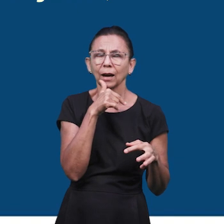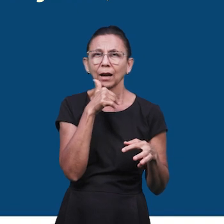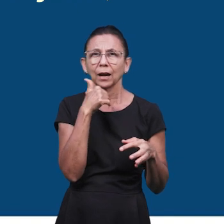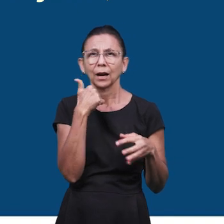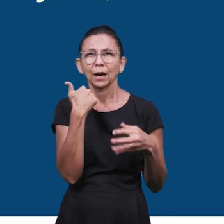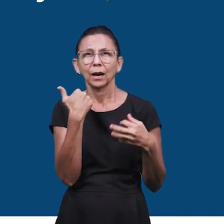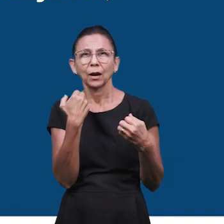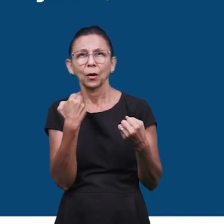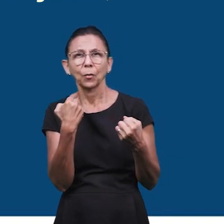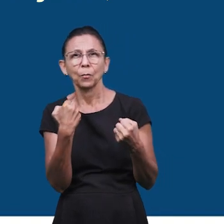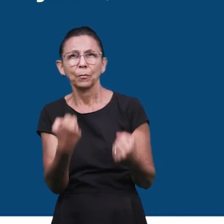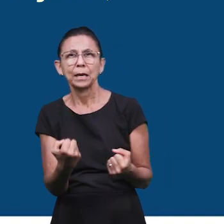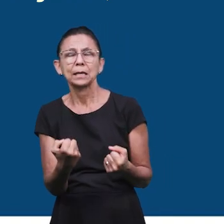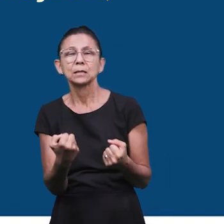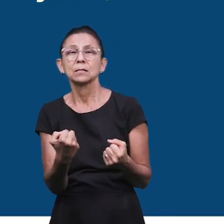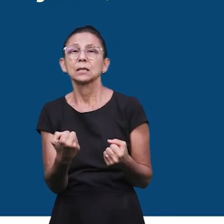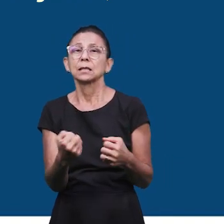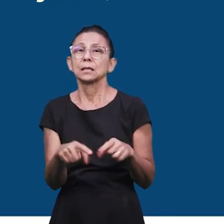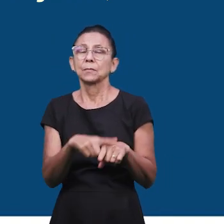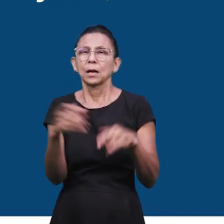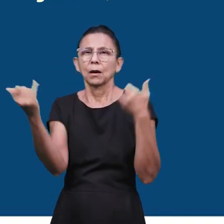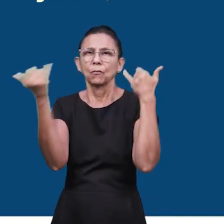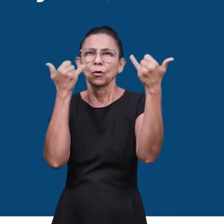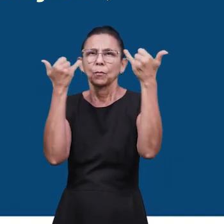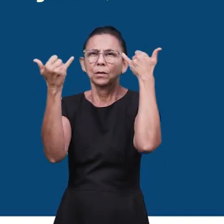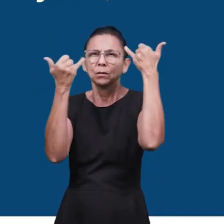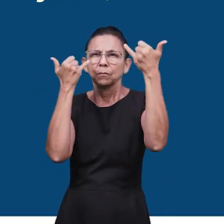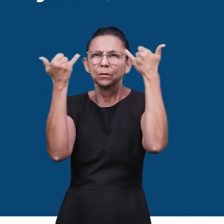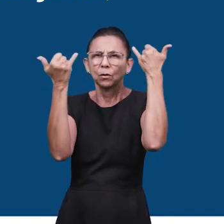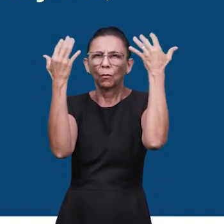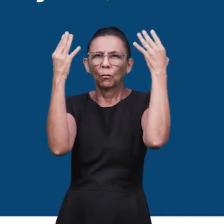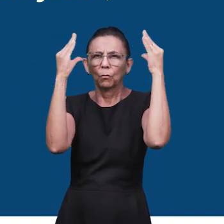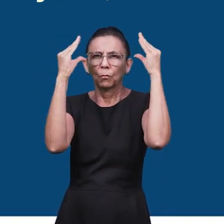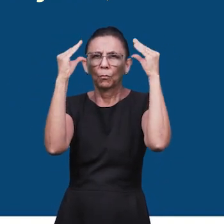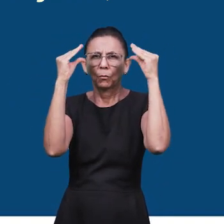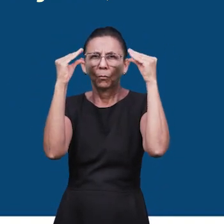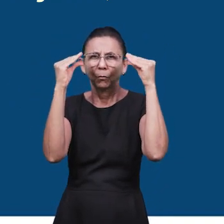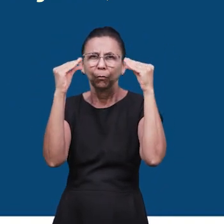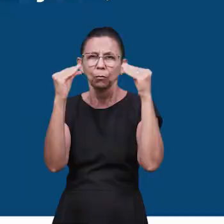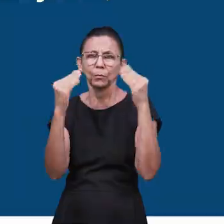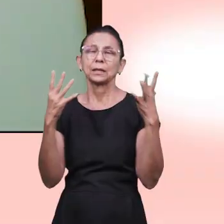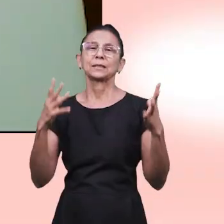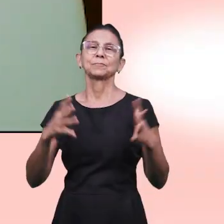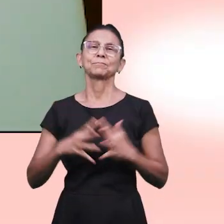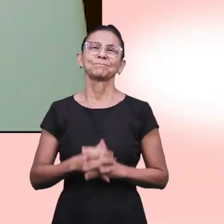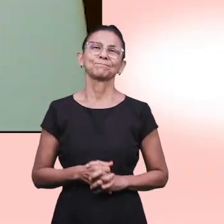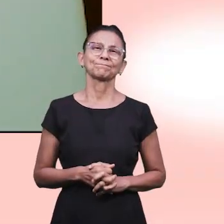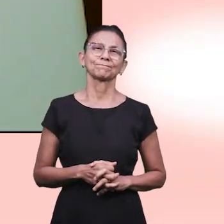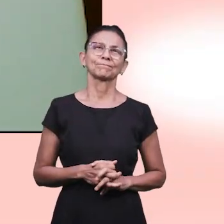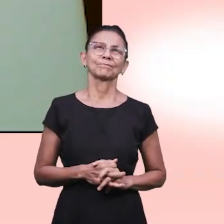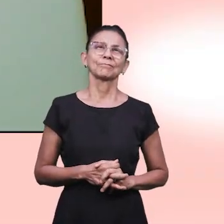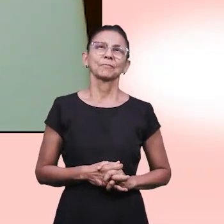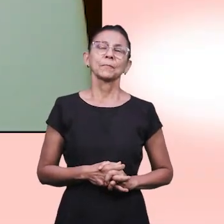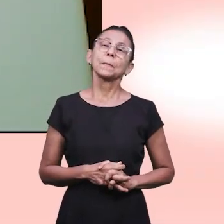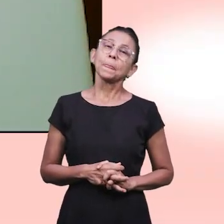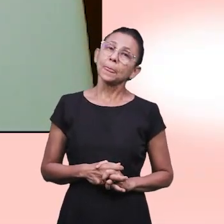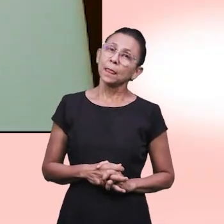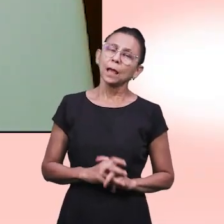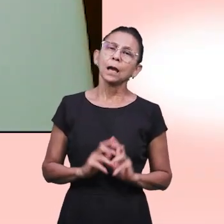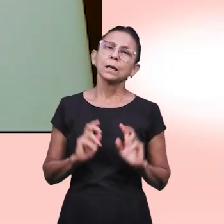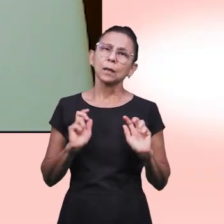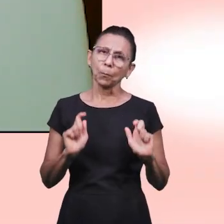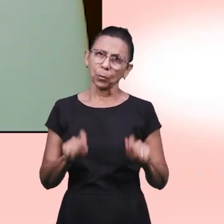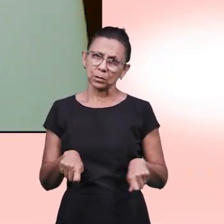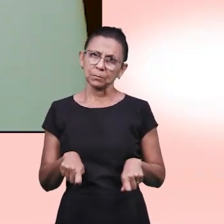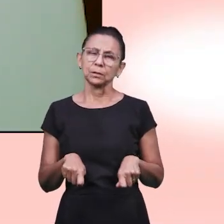da capacidade de armazenar informações, ocasionando perda de memória, como já falamos. Mas temos alguns recursos